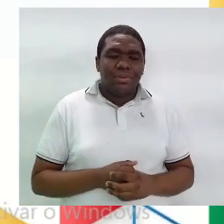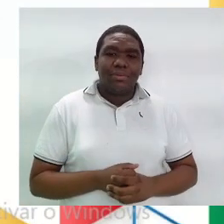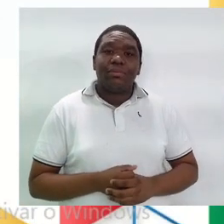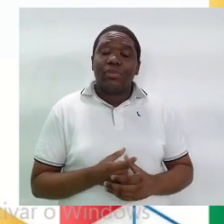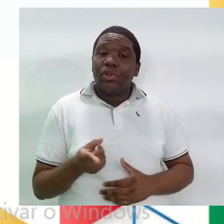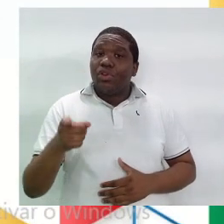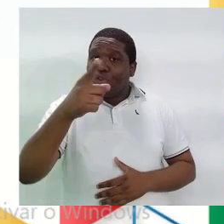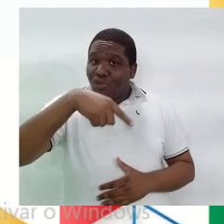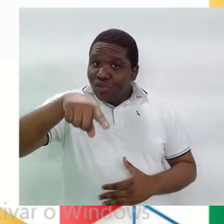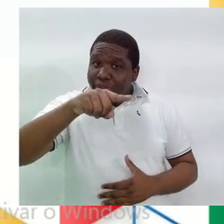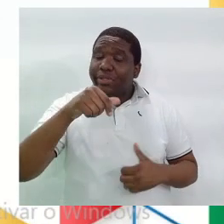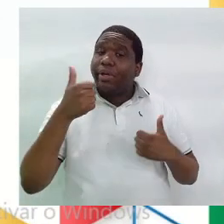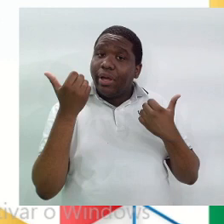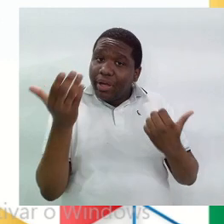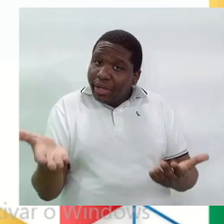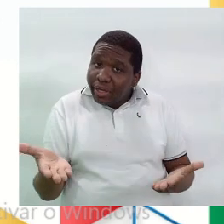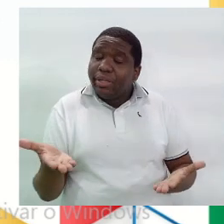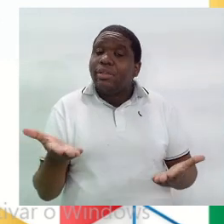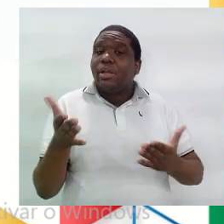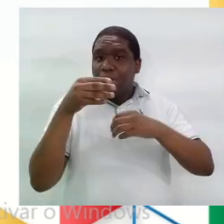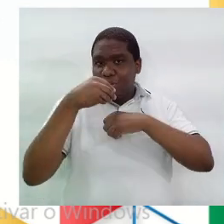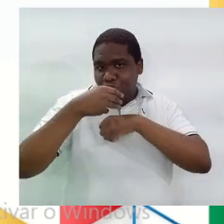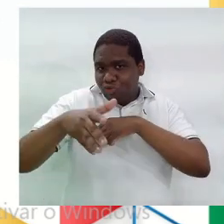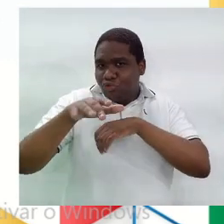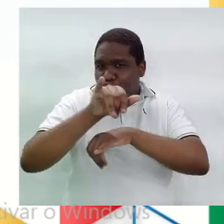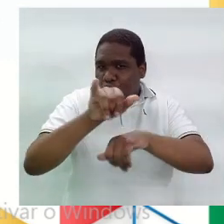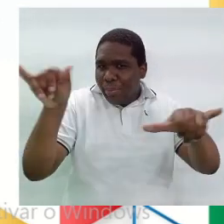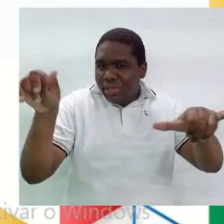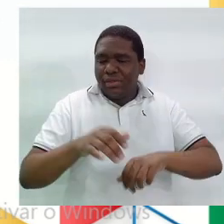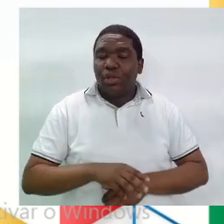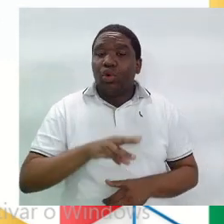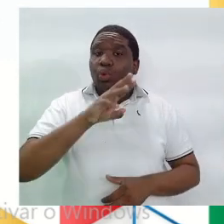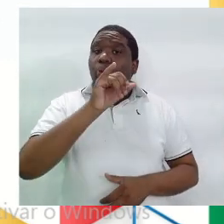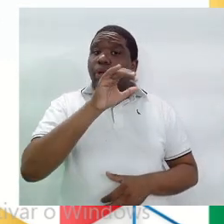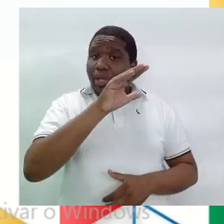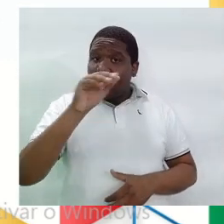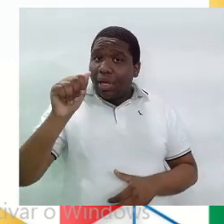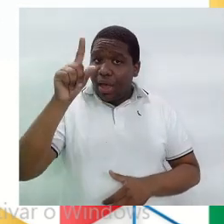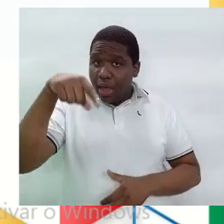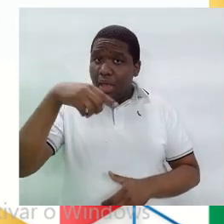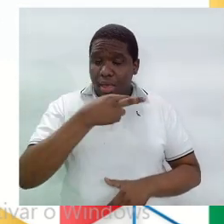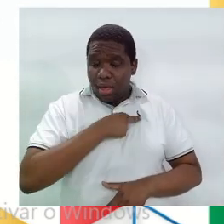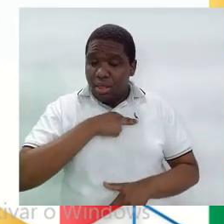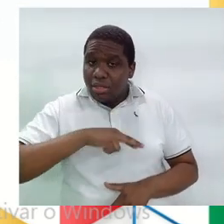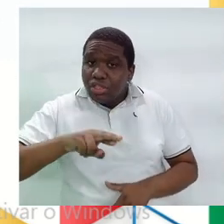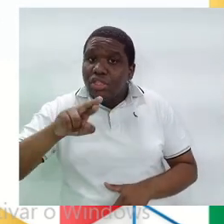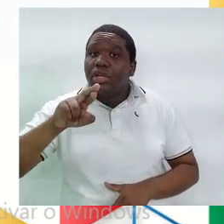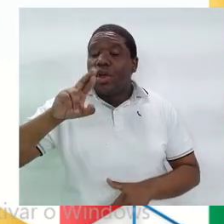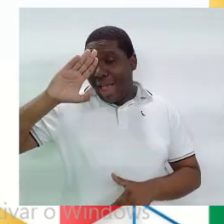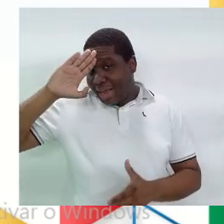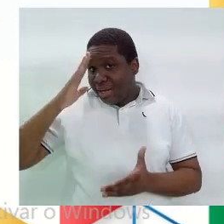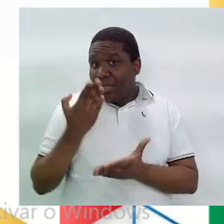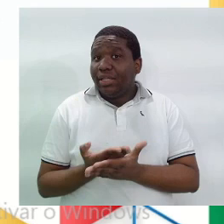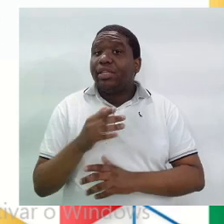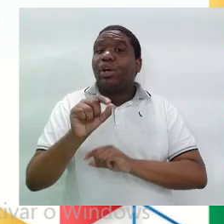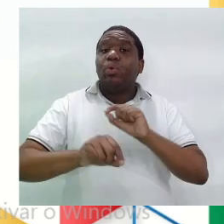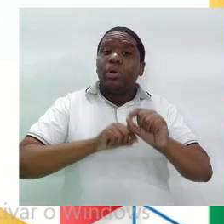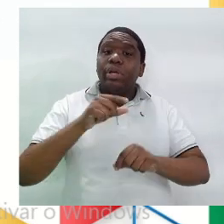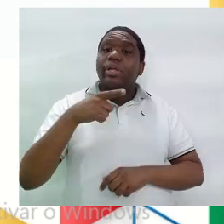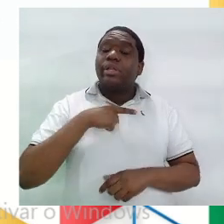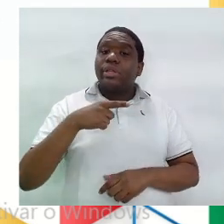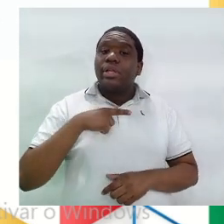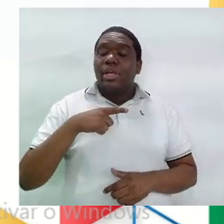trago para vocês ainda esta informação. A Wicca é uma religião que acredita na existência